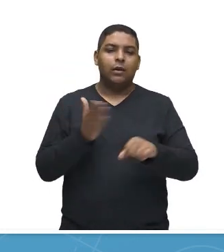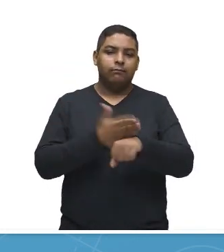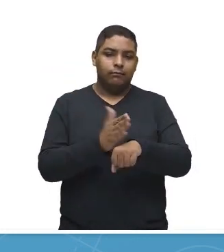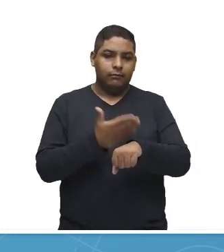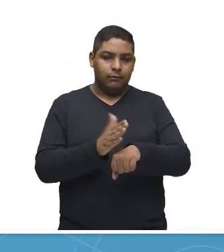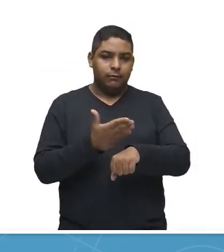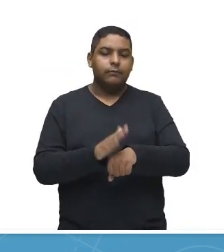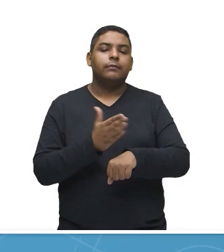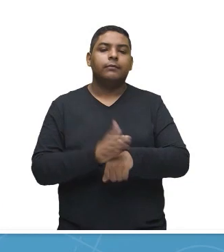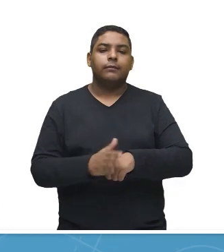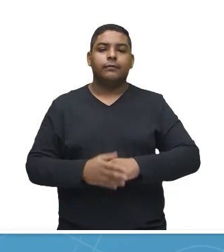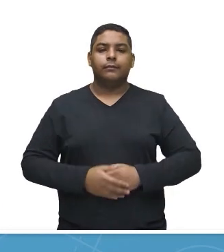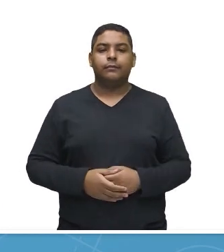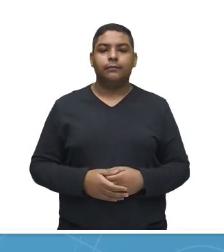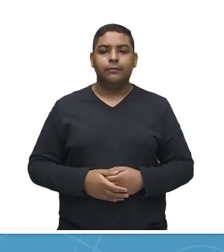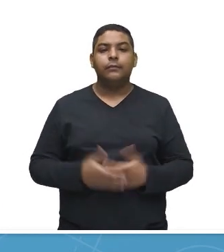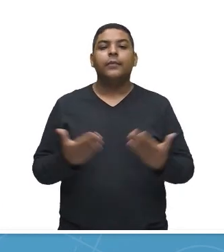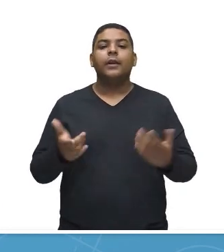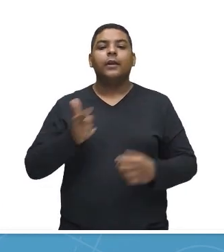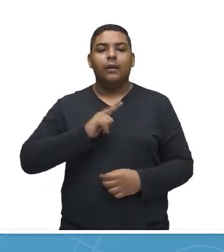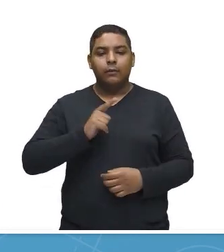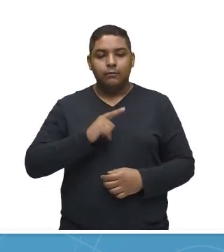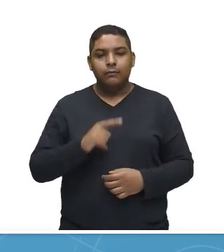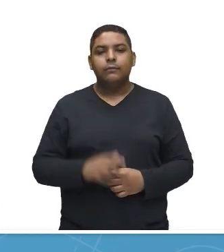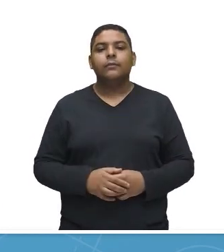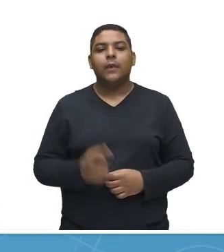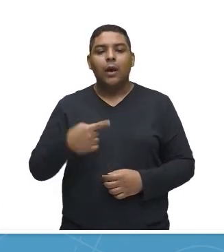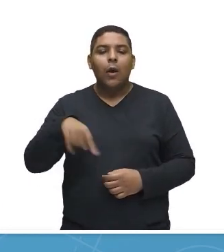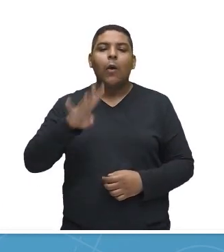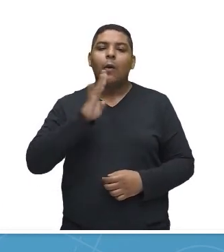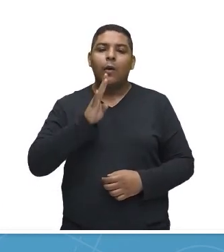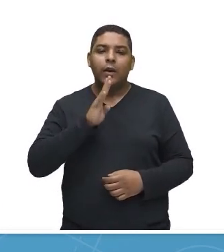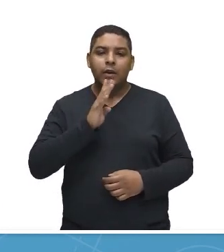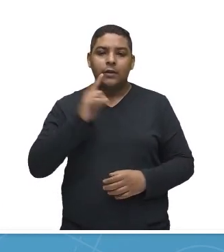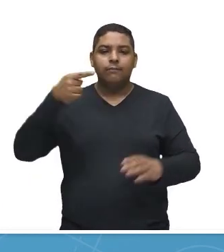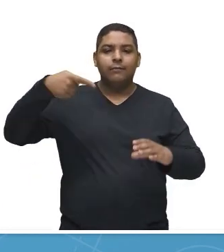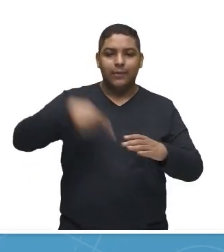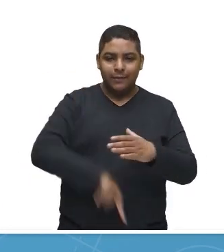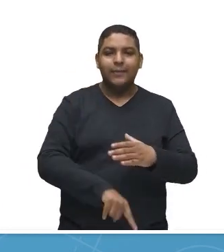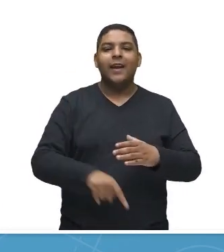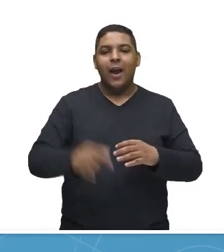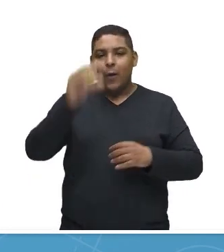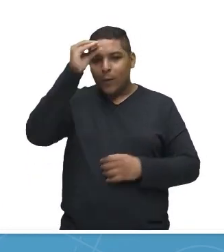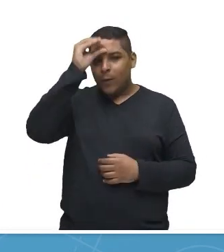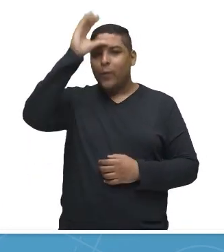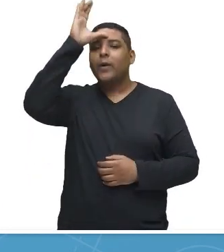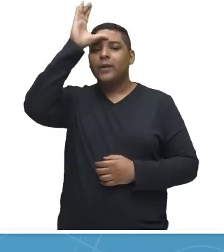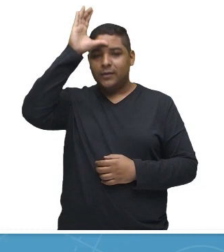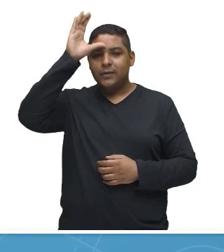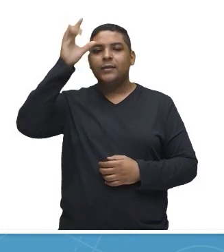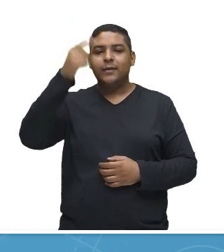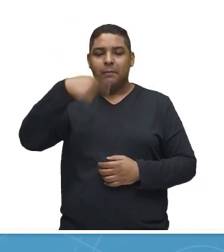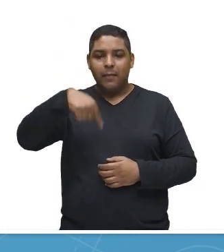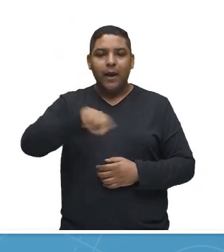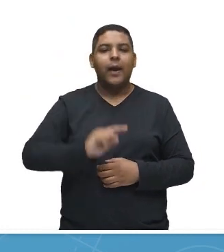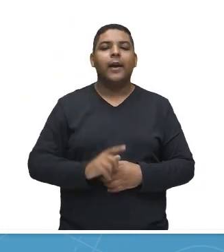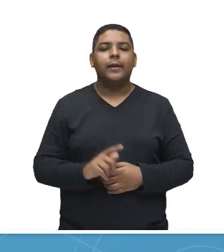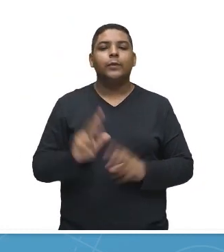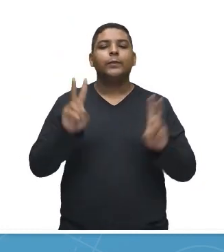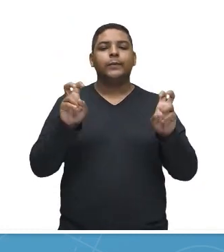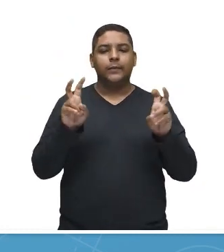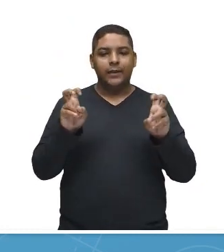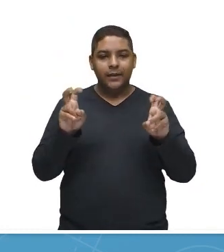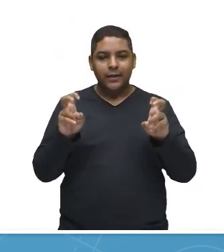mais antigas. Então, vale a pena a gente conhecer e aprofundar os nossos conhecimentos a respeito